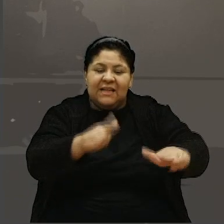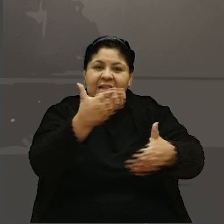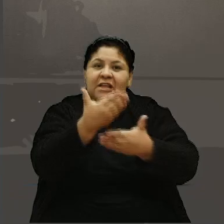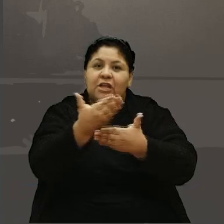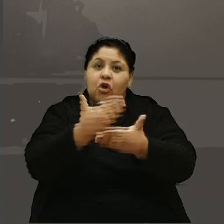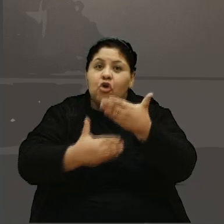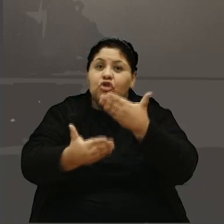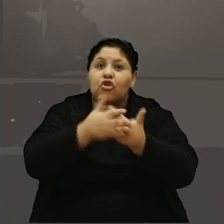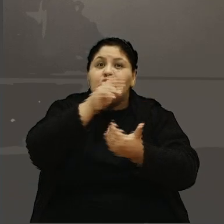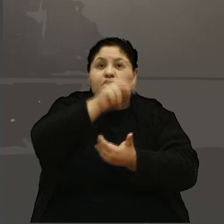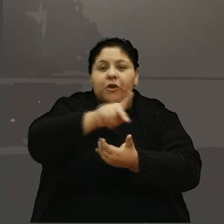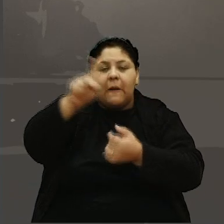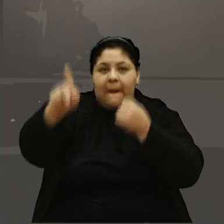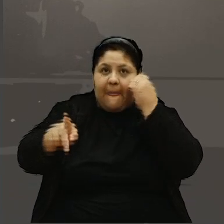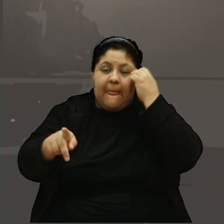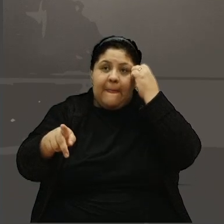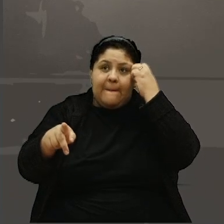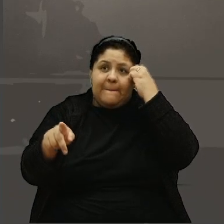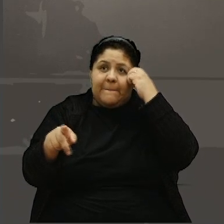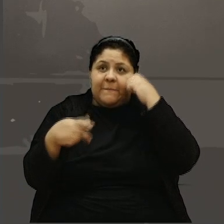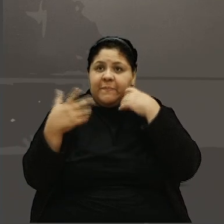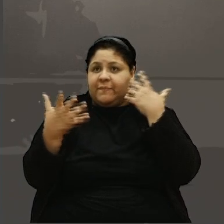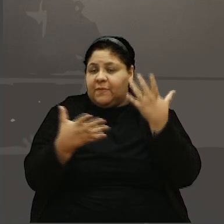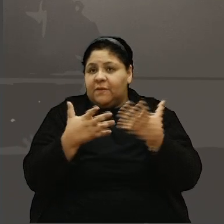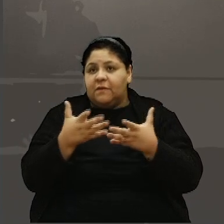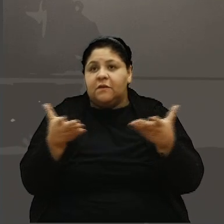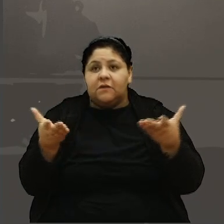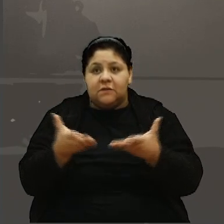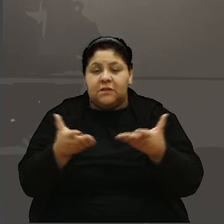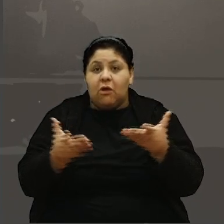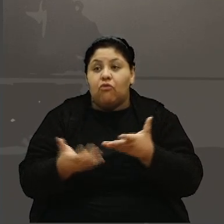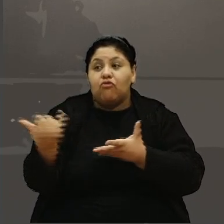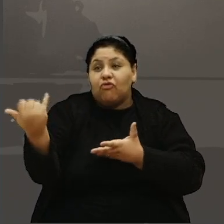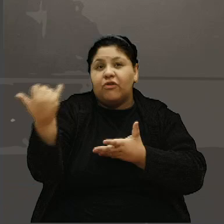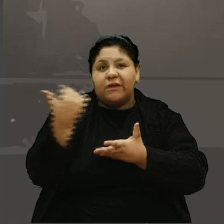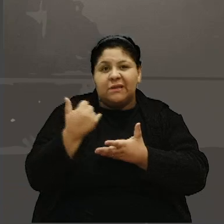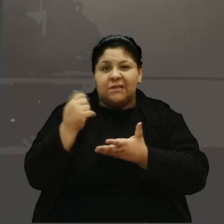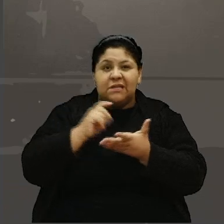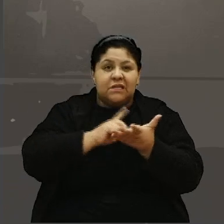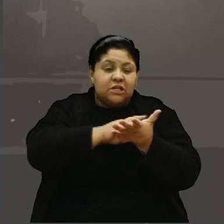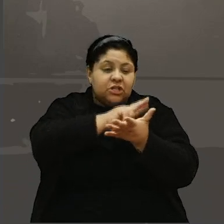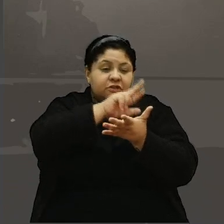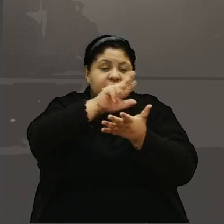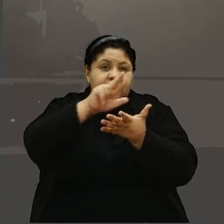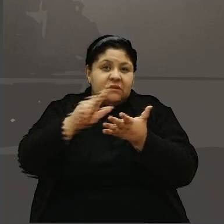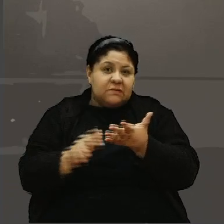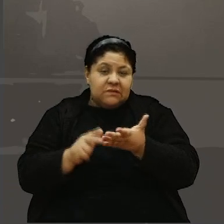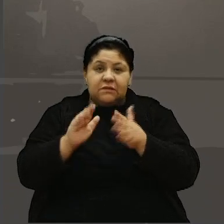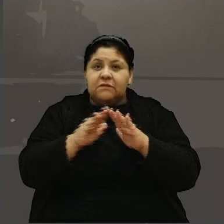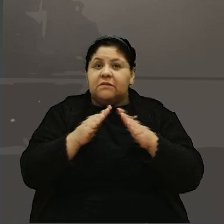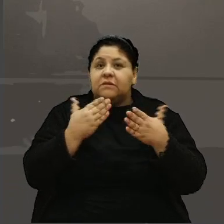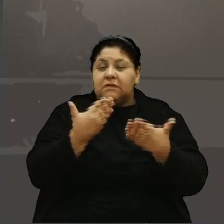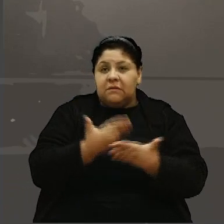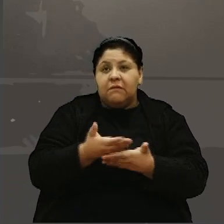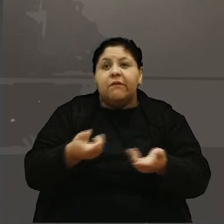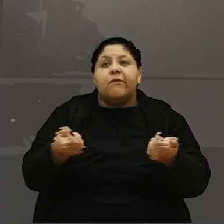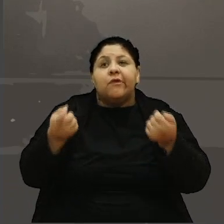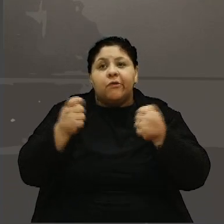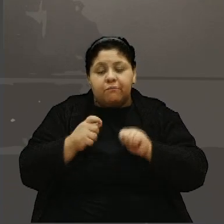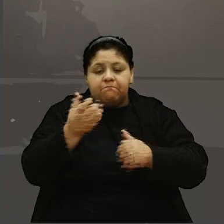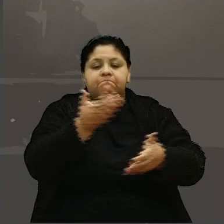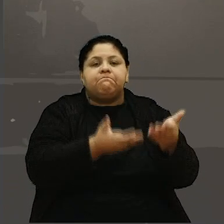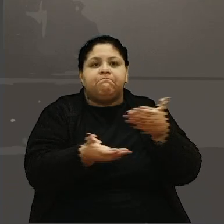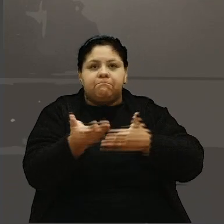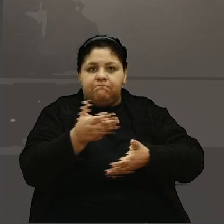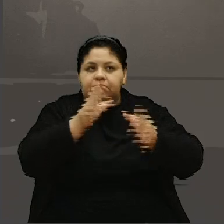os professores estão nos relatando diversas situações em escola que precisam de um